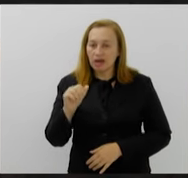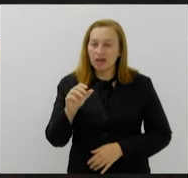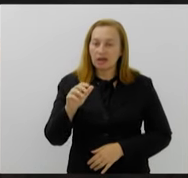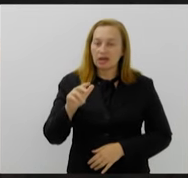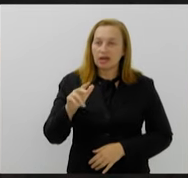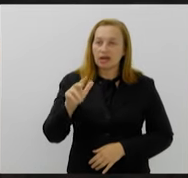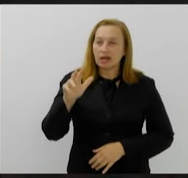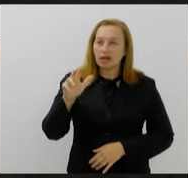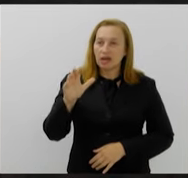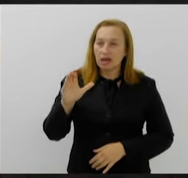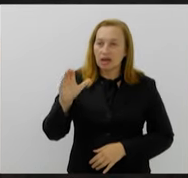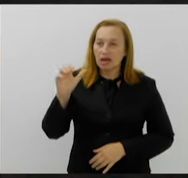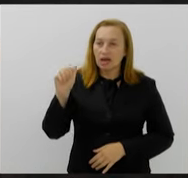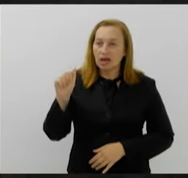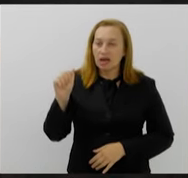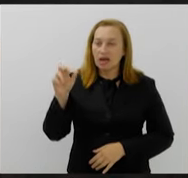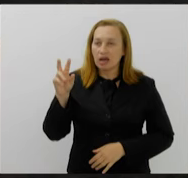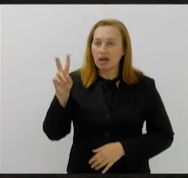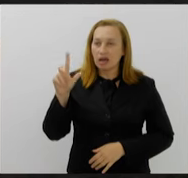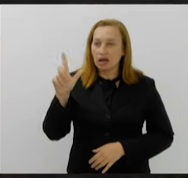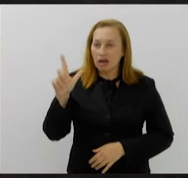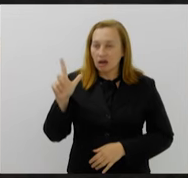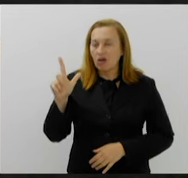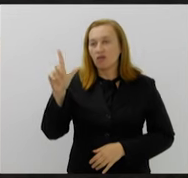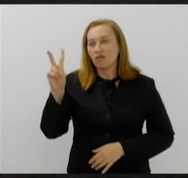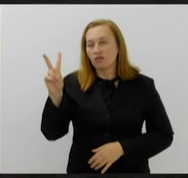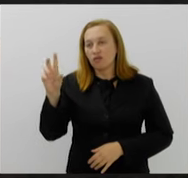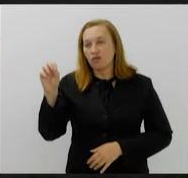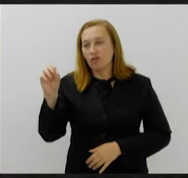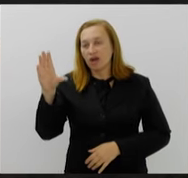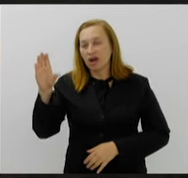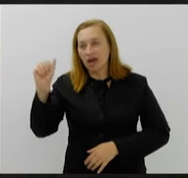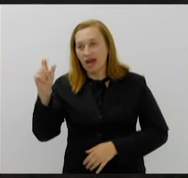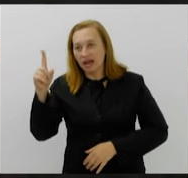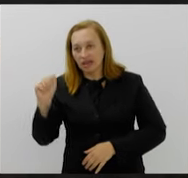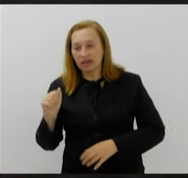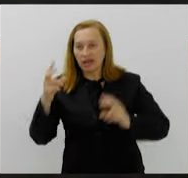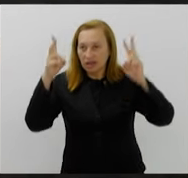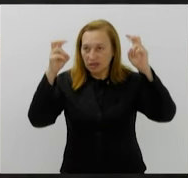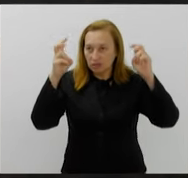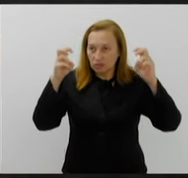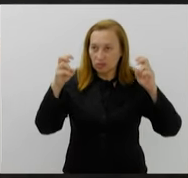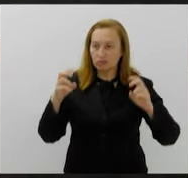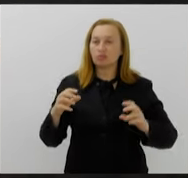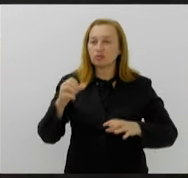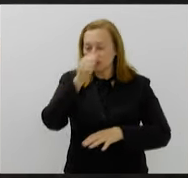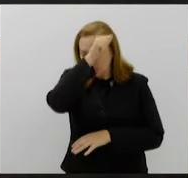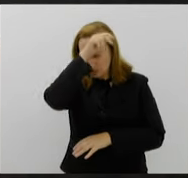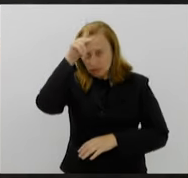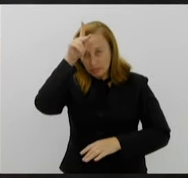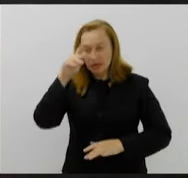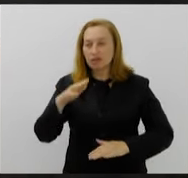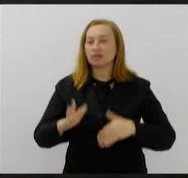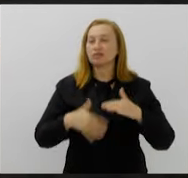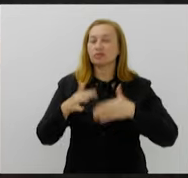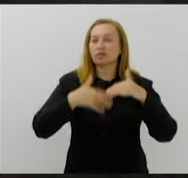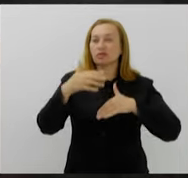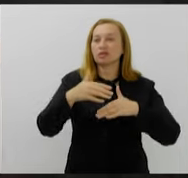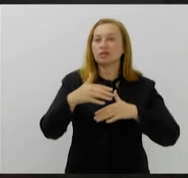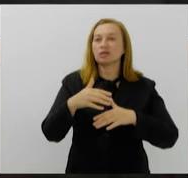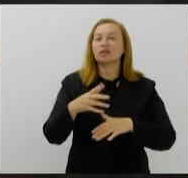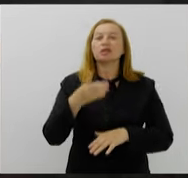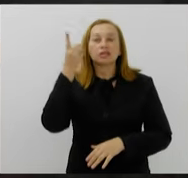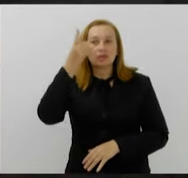pela juridicidade e de assuntos municipais de desenvolvimento Regional favorável relatoria dos deputados Rodrigo Amorim e Chico